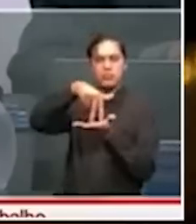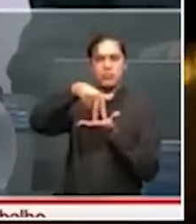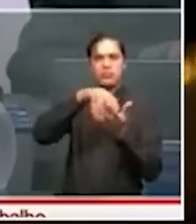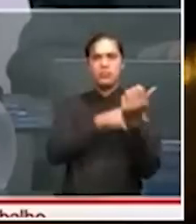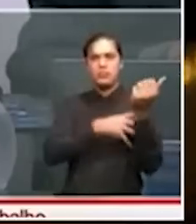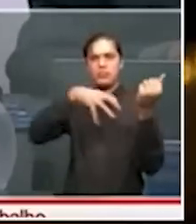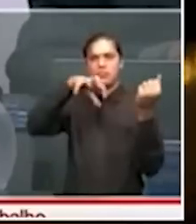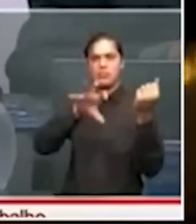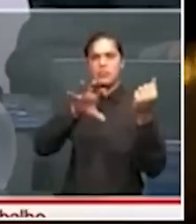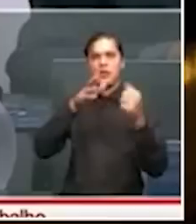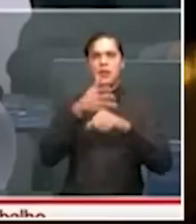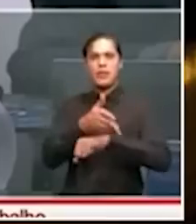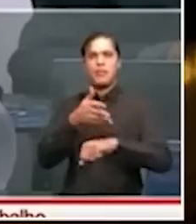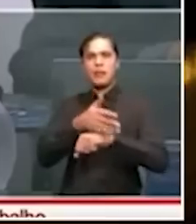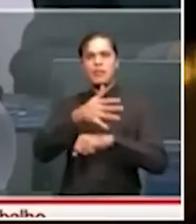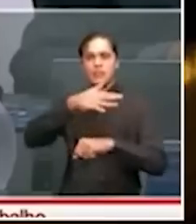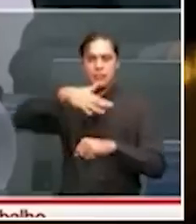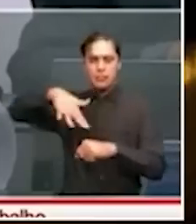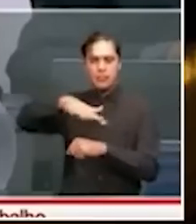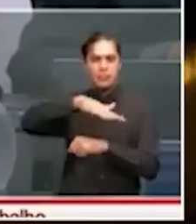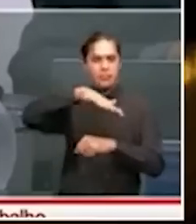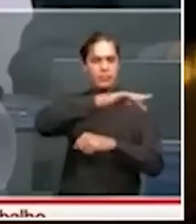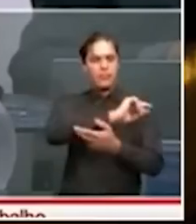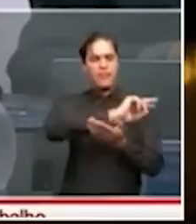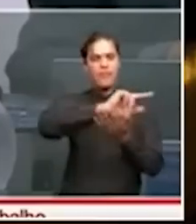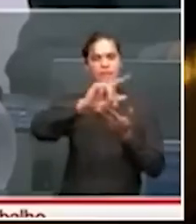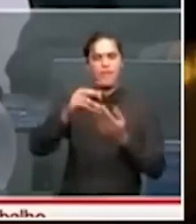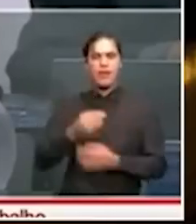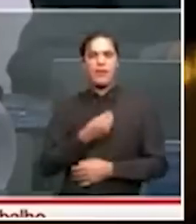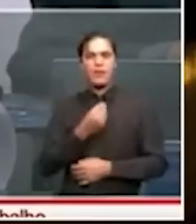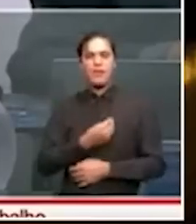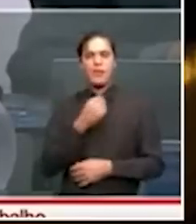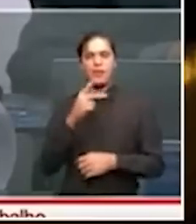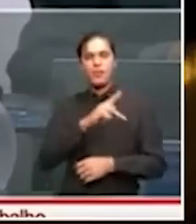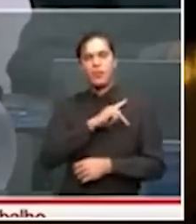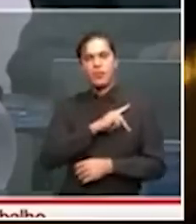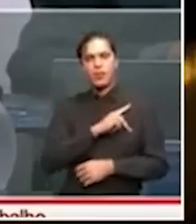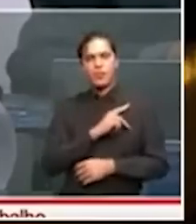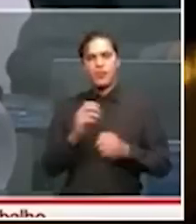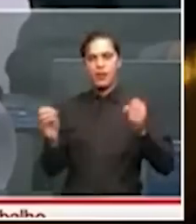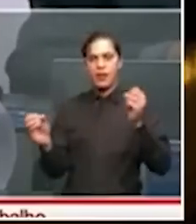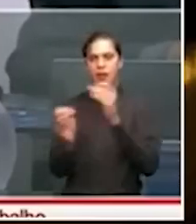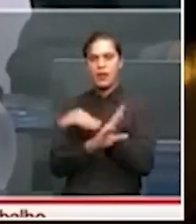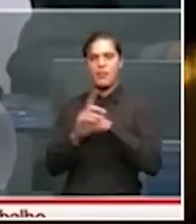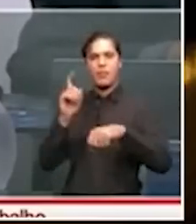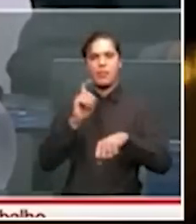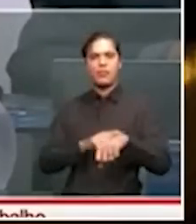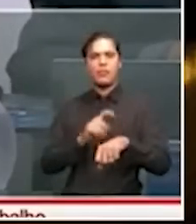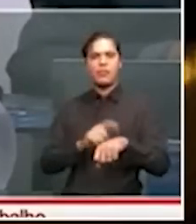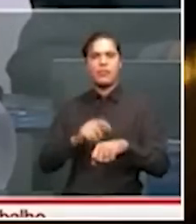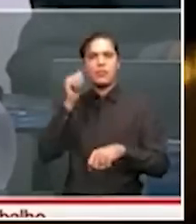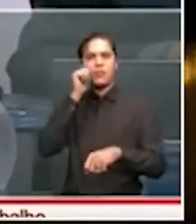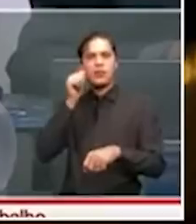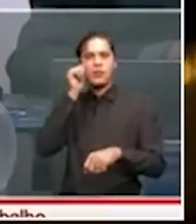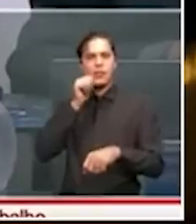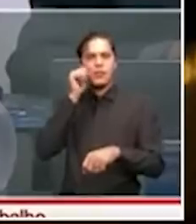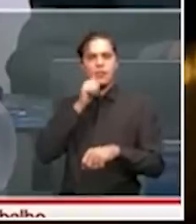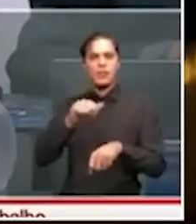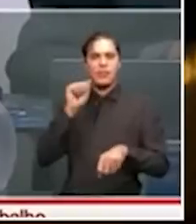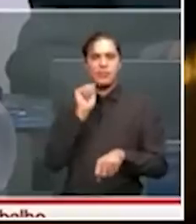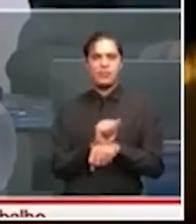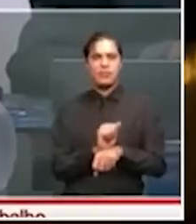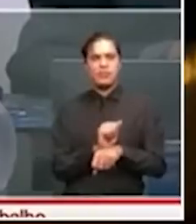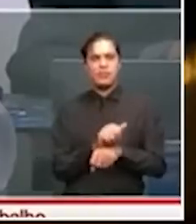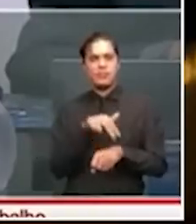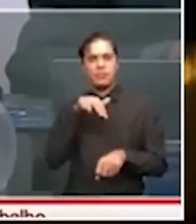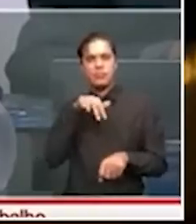já me perdi aqui quais são os outros estados, mas tem mais dois estados aqui com ministros de Lula que conseguiram colocar esposas. Vou levantar aqui, depois